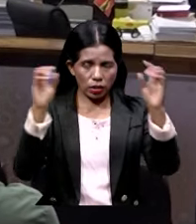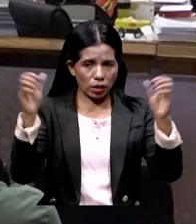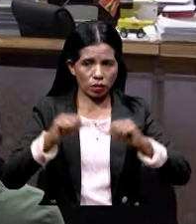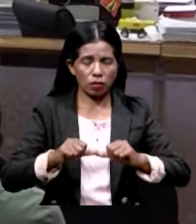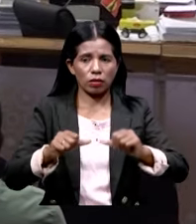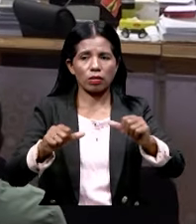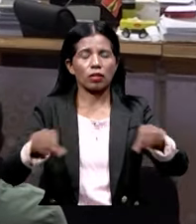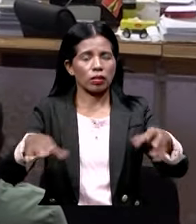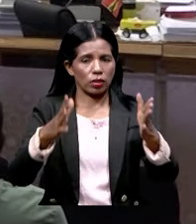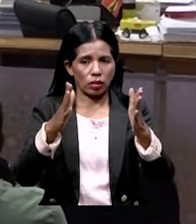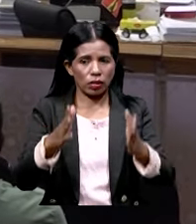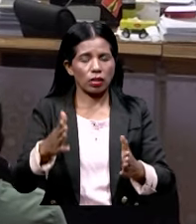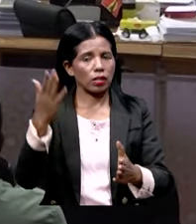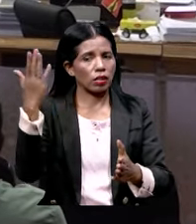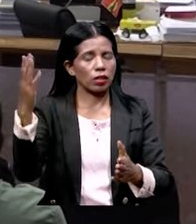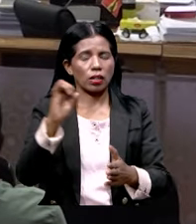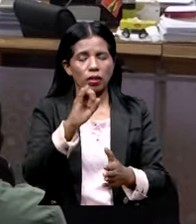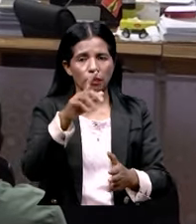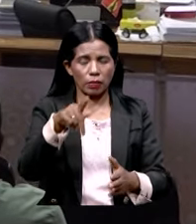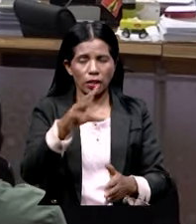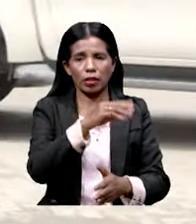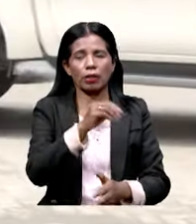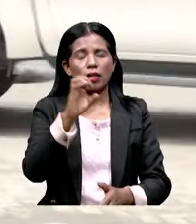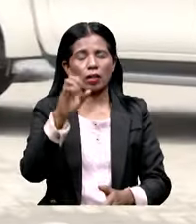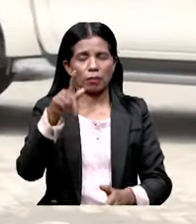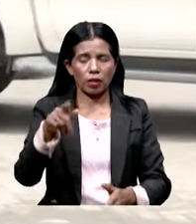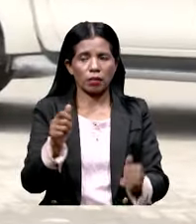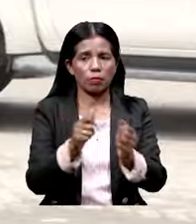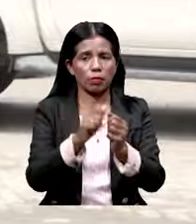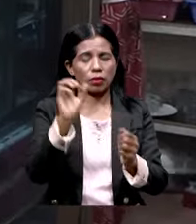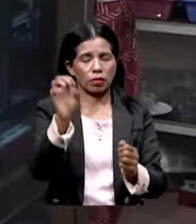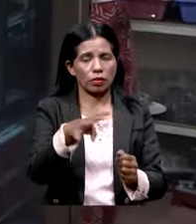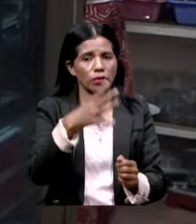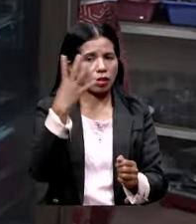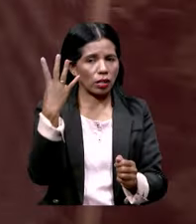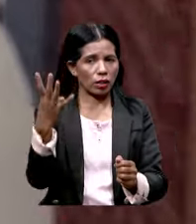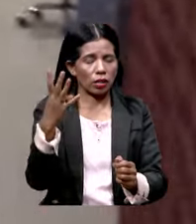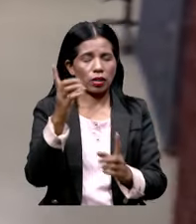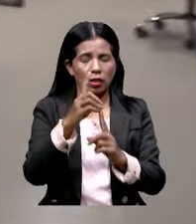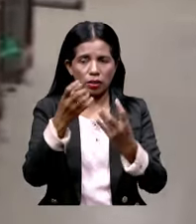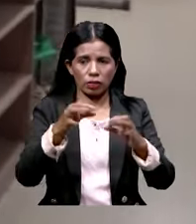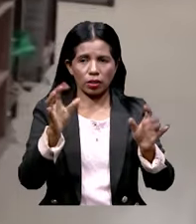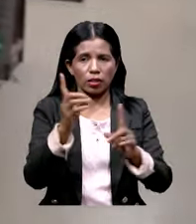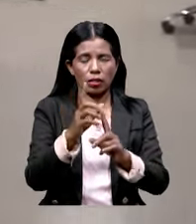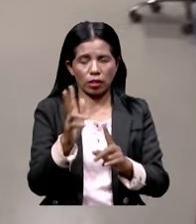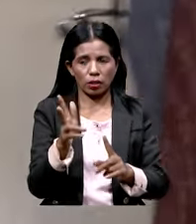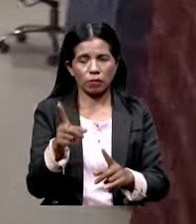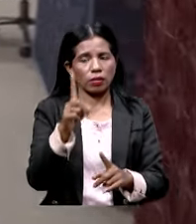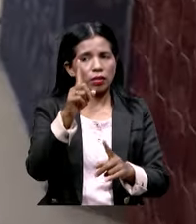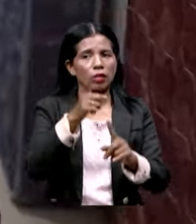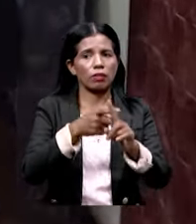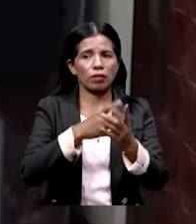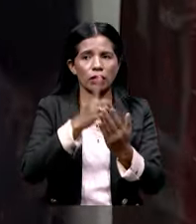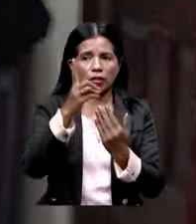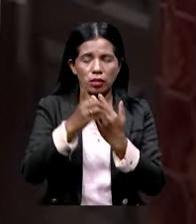funcionário contratado Cira e a IP no EP, Sanulu Resinhat, nebe contrato termina e a lorong tonur sing da fulan dezembro tinang riu